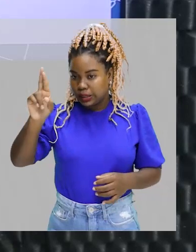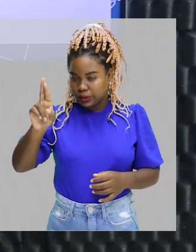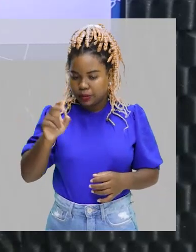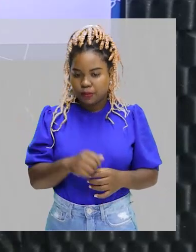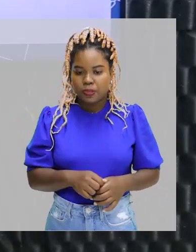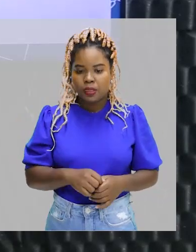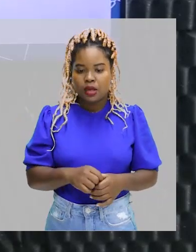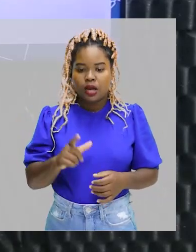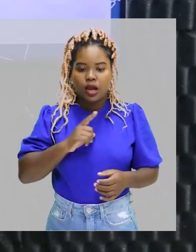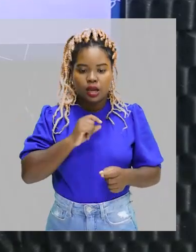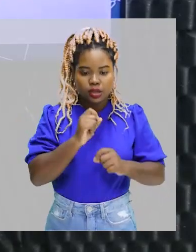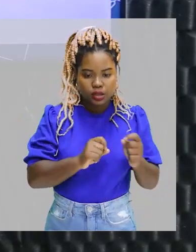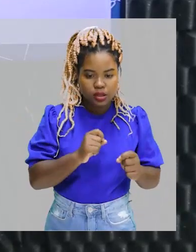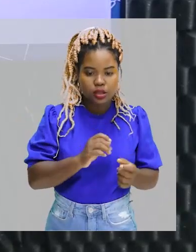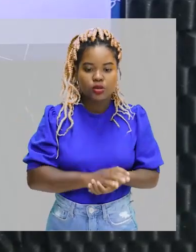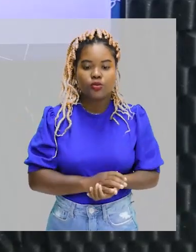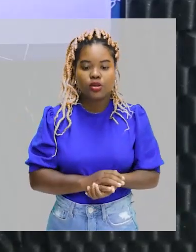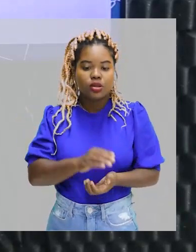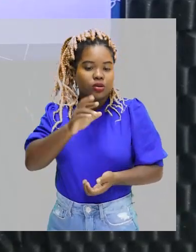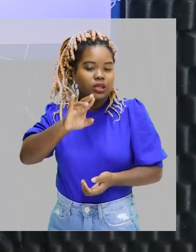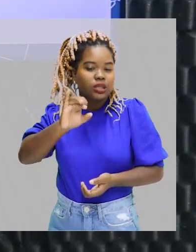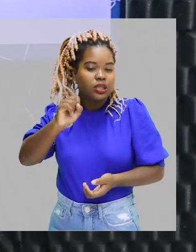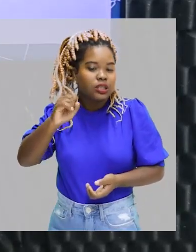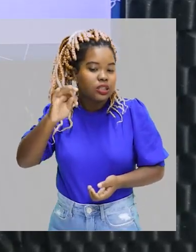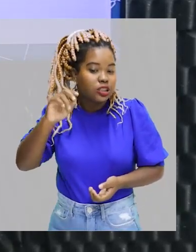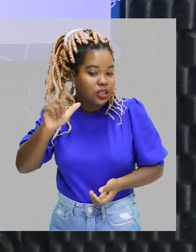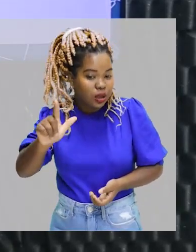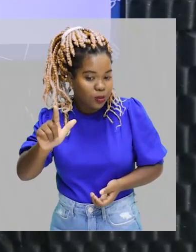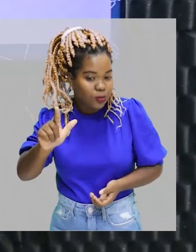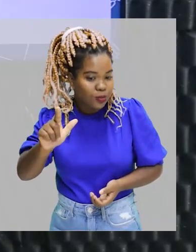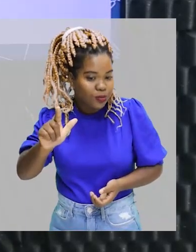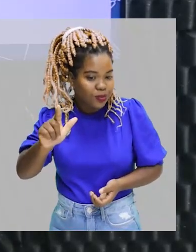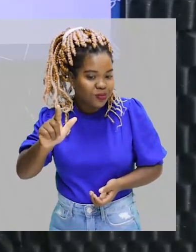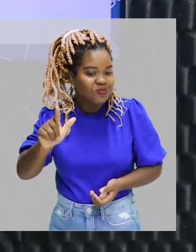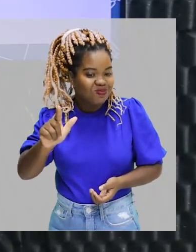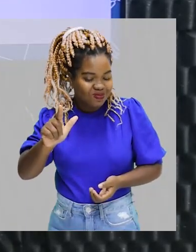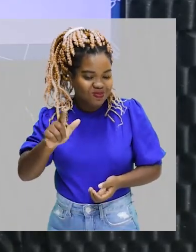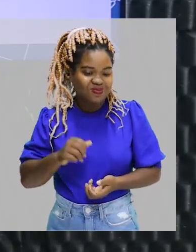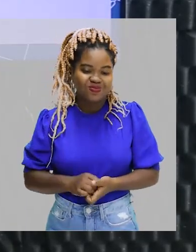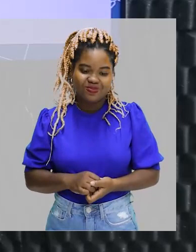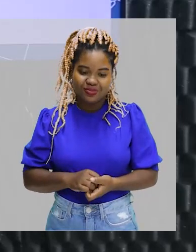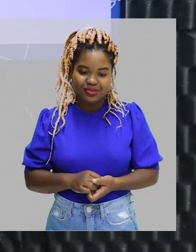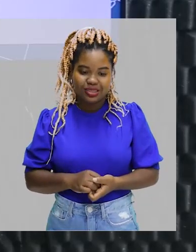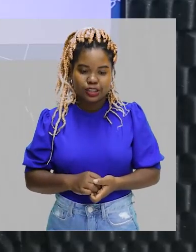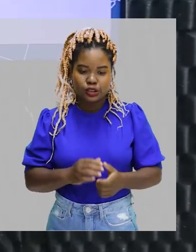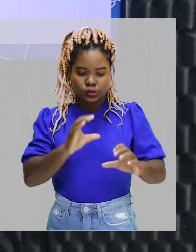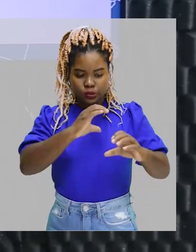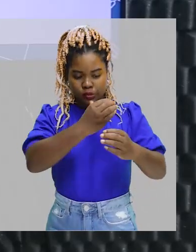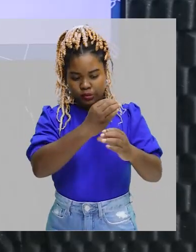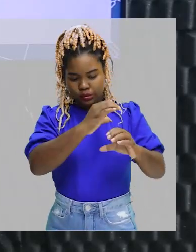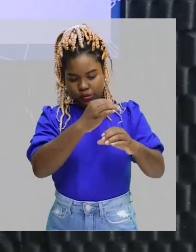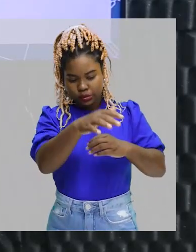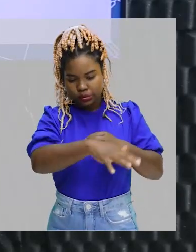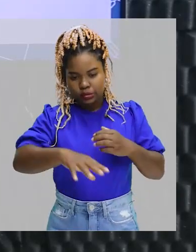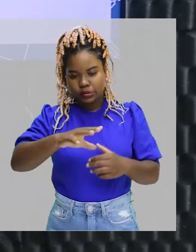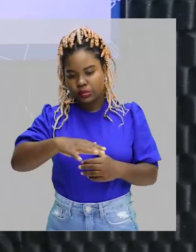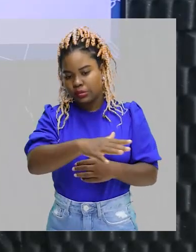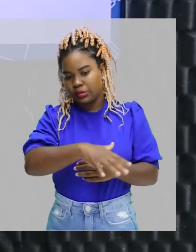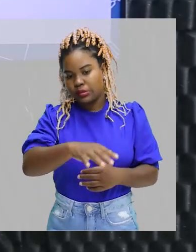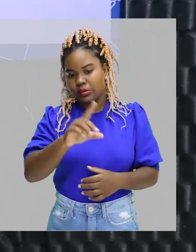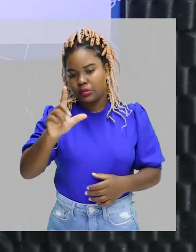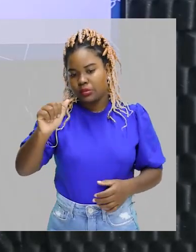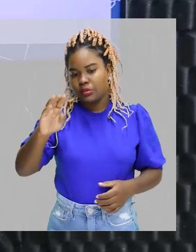vai sobrar os cristais de sais. Tudo bem? No laboratório, concentra-se